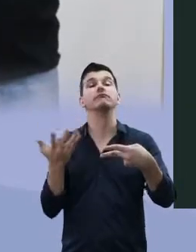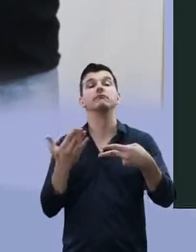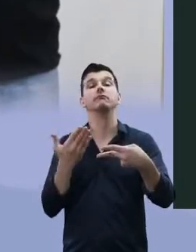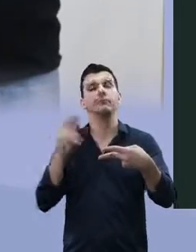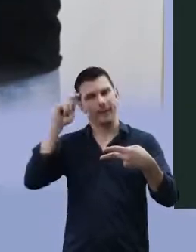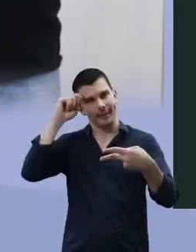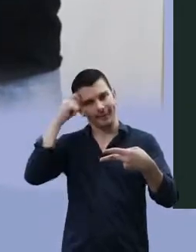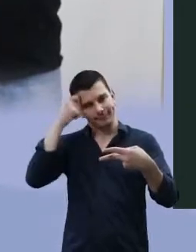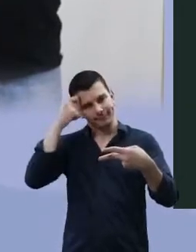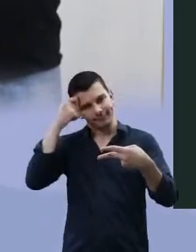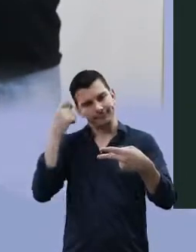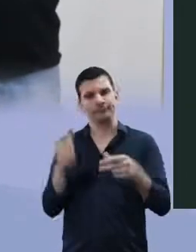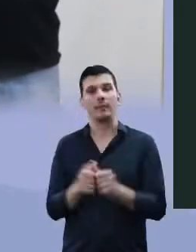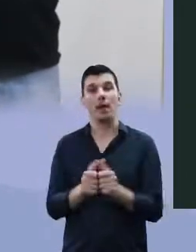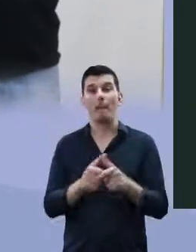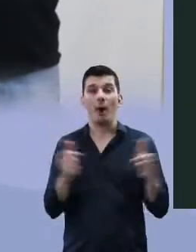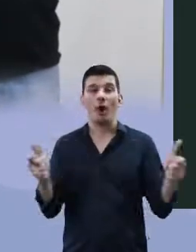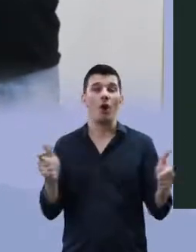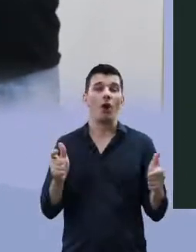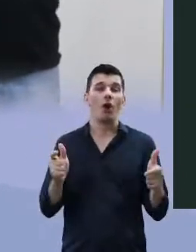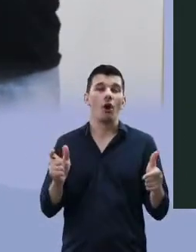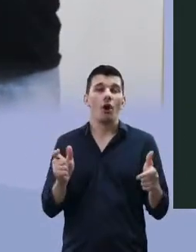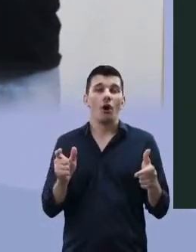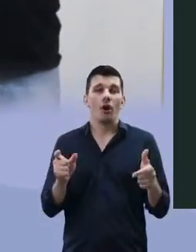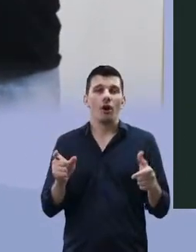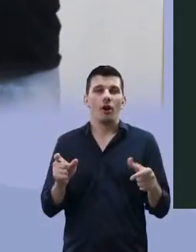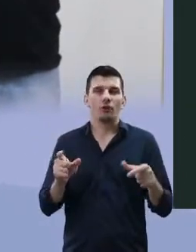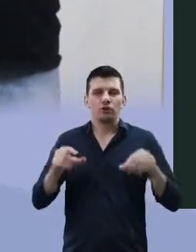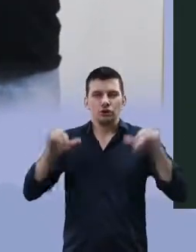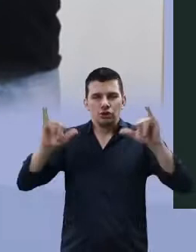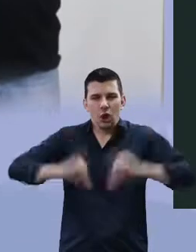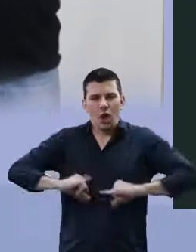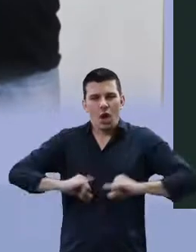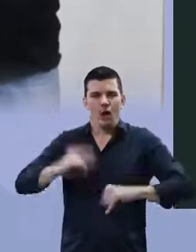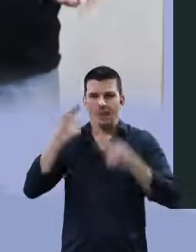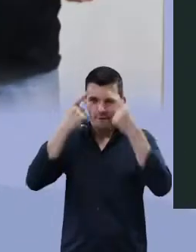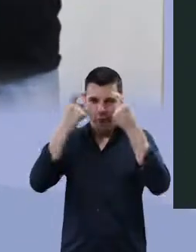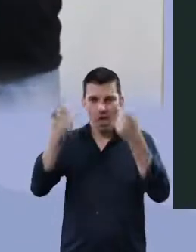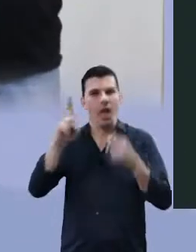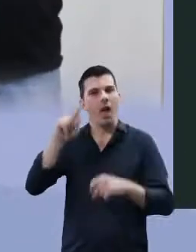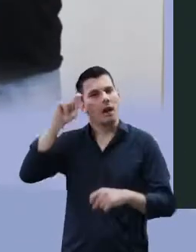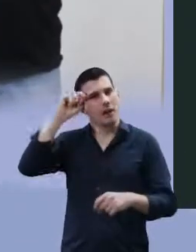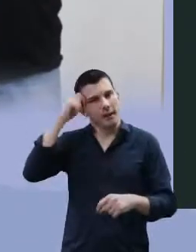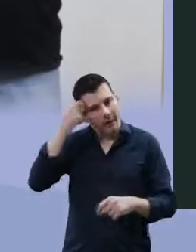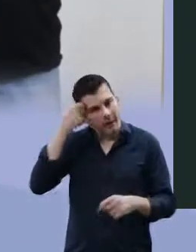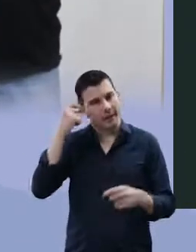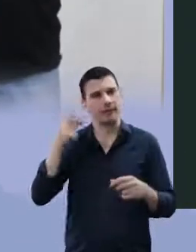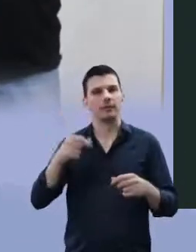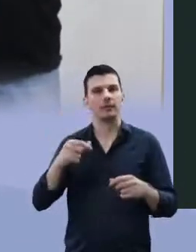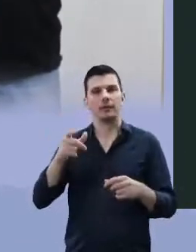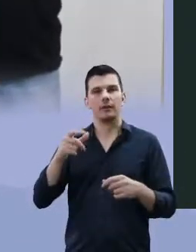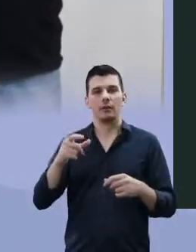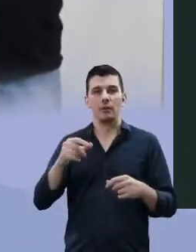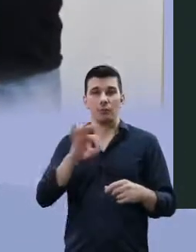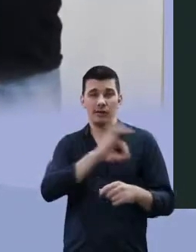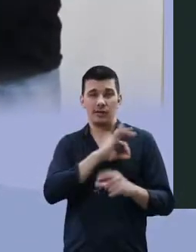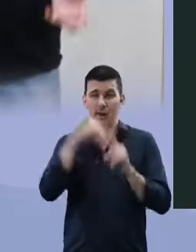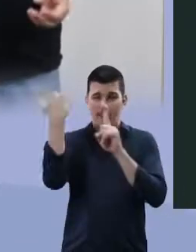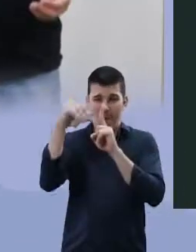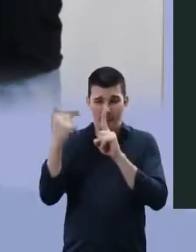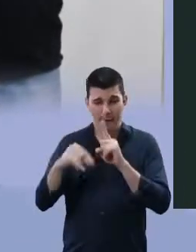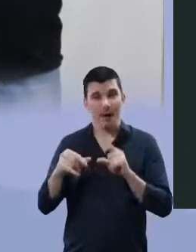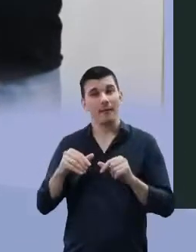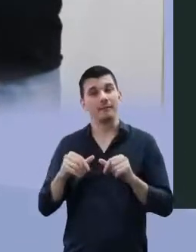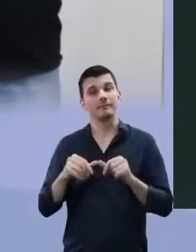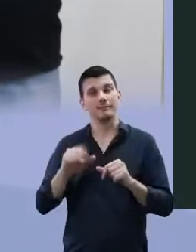é negra. A maior parte das vítimas de violência, negros. A maior parte das vítimas de violência policial,